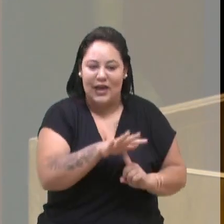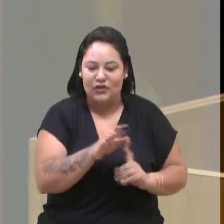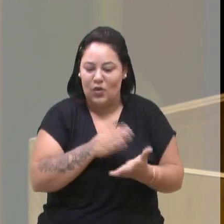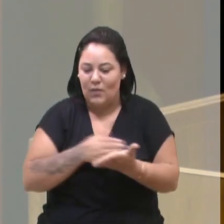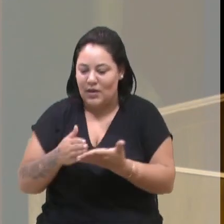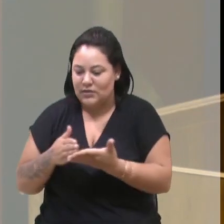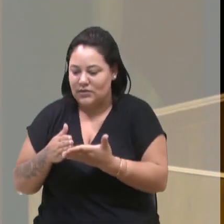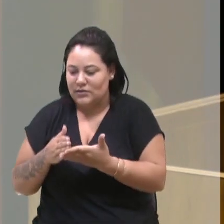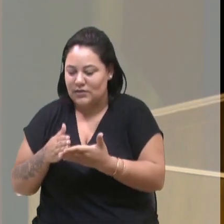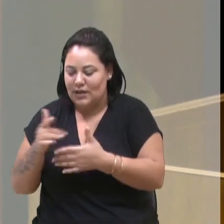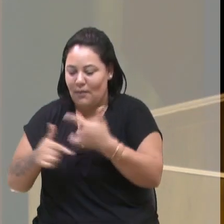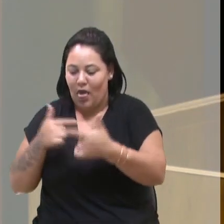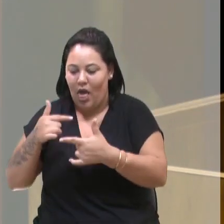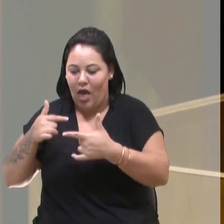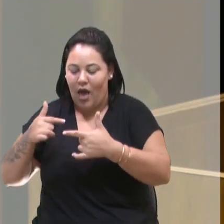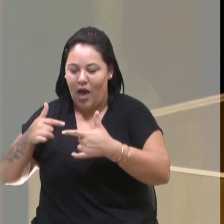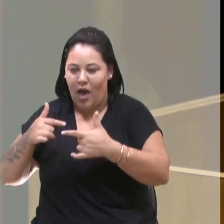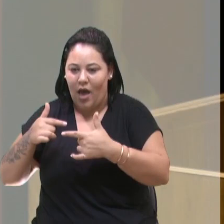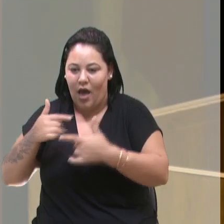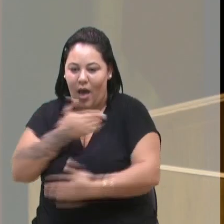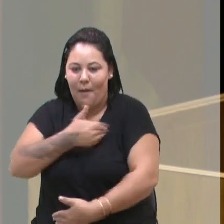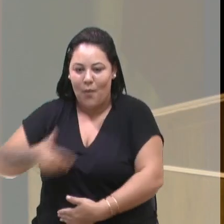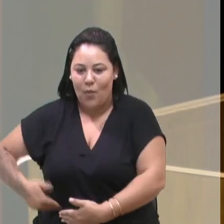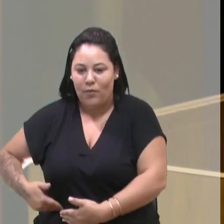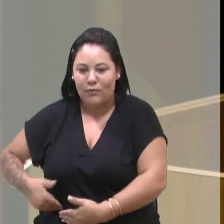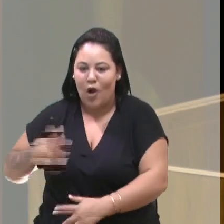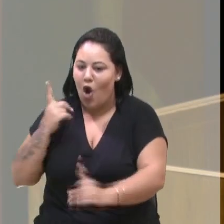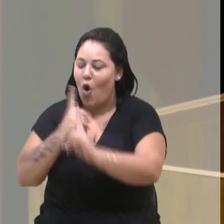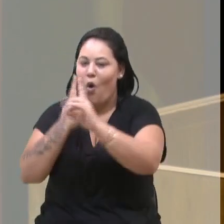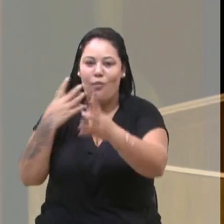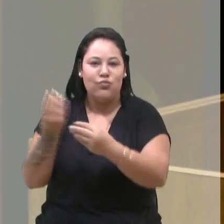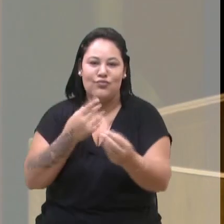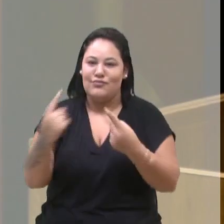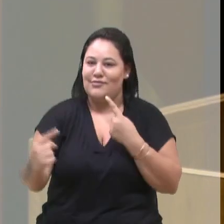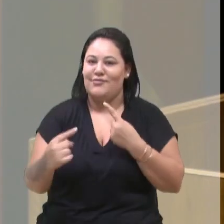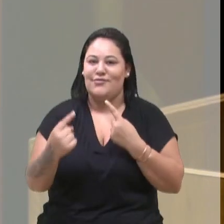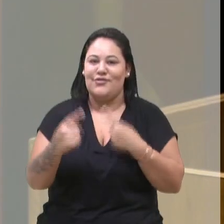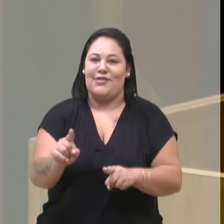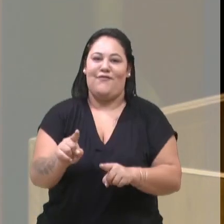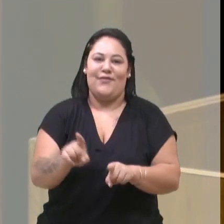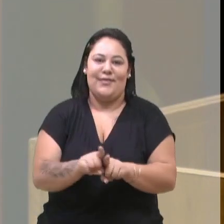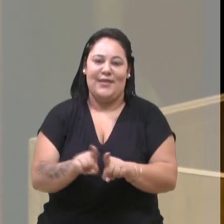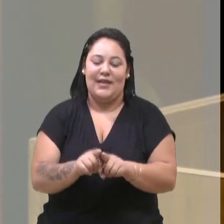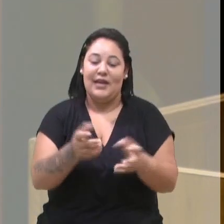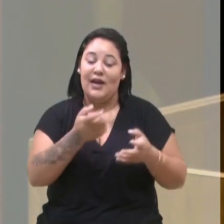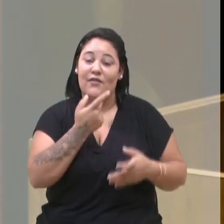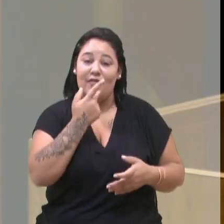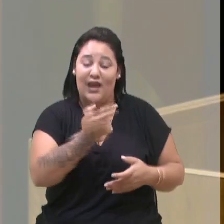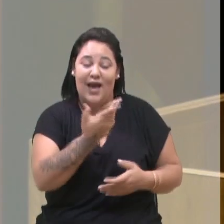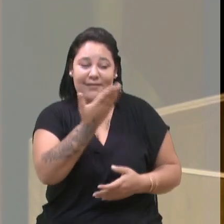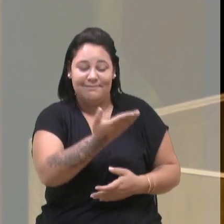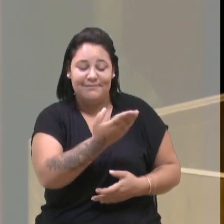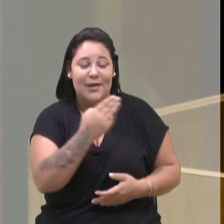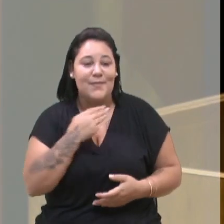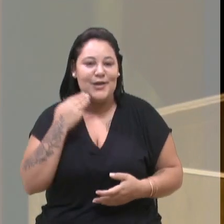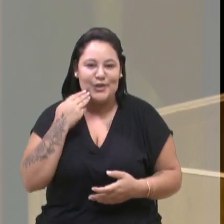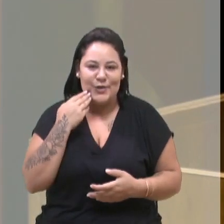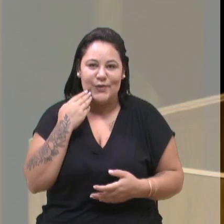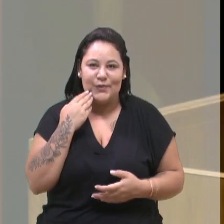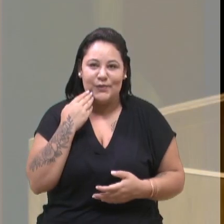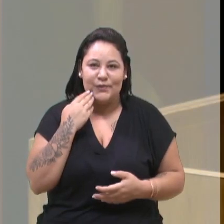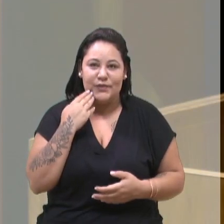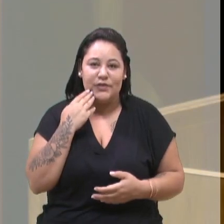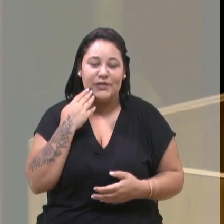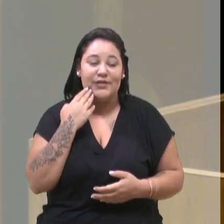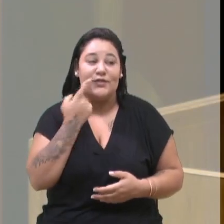e encontra muitos desafios. Quero dizer à nossa presidente que conduza sempre o